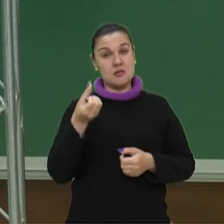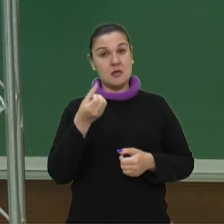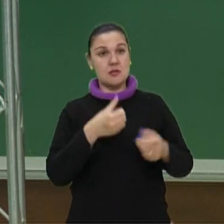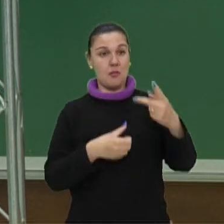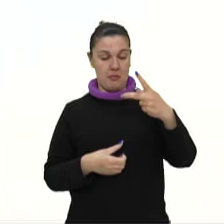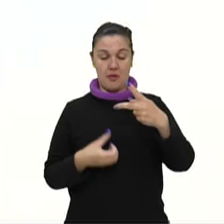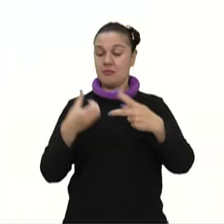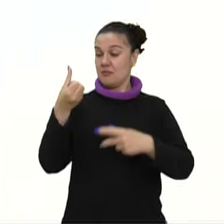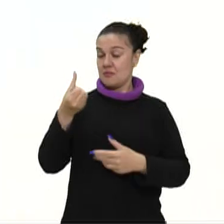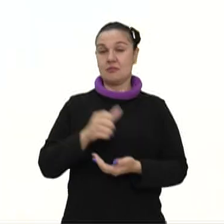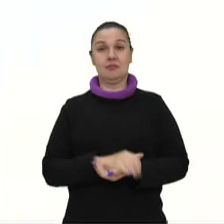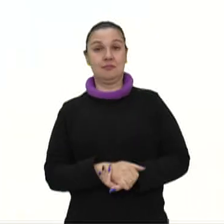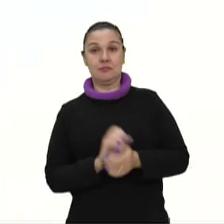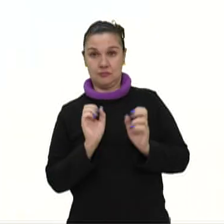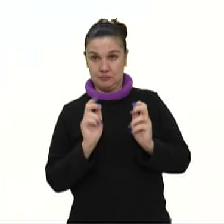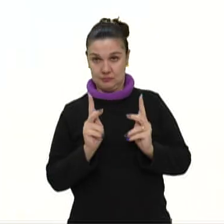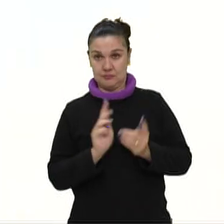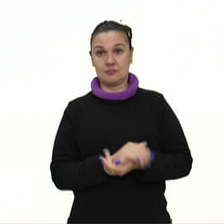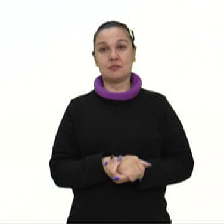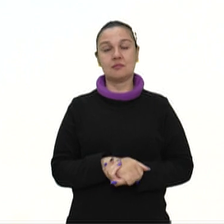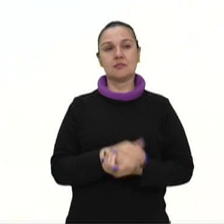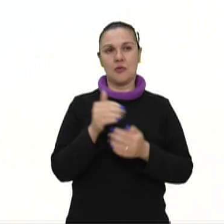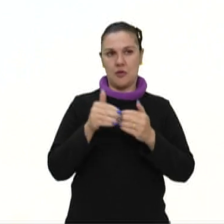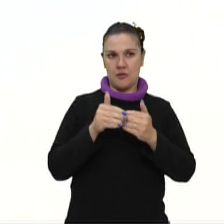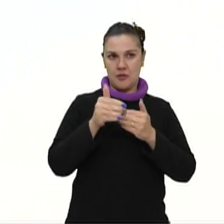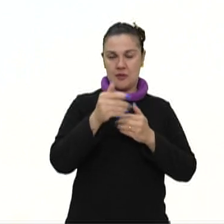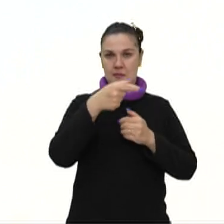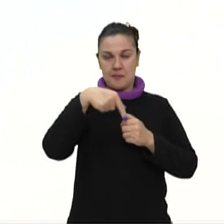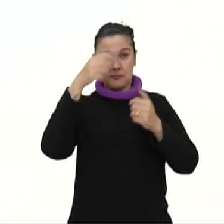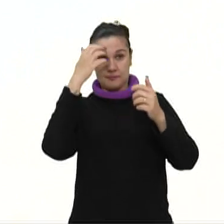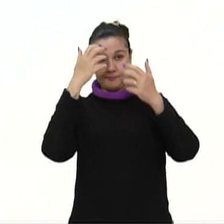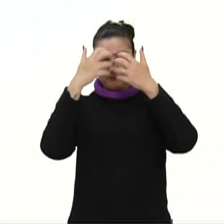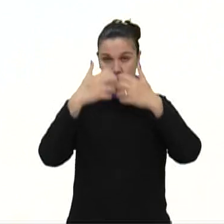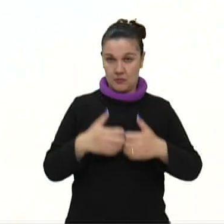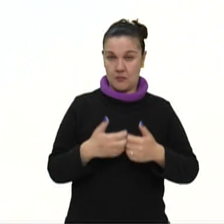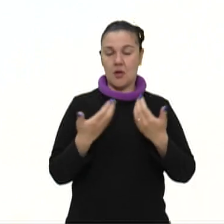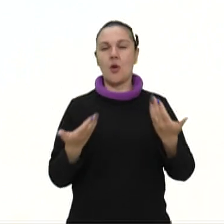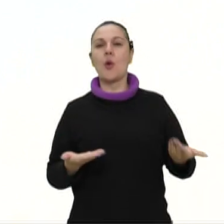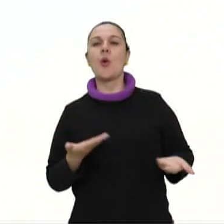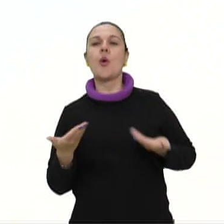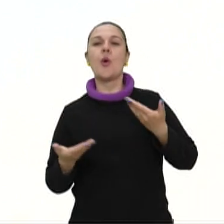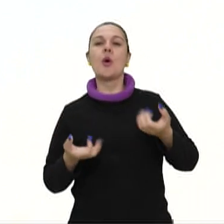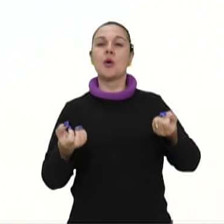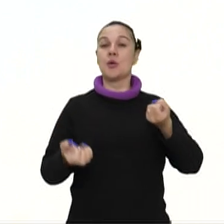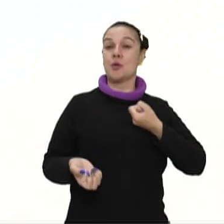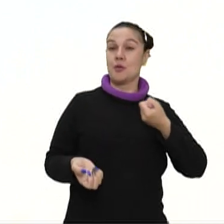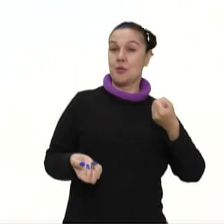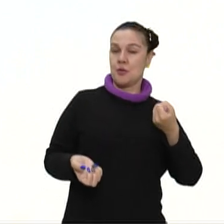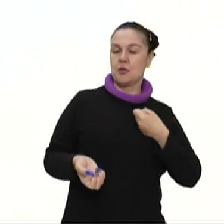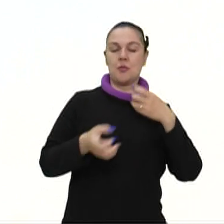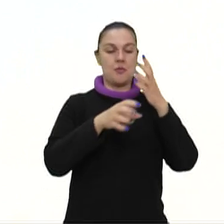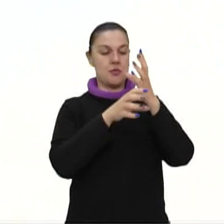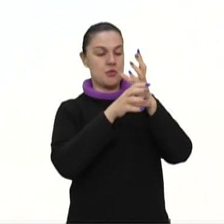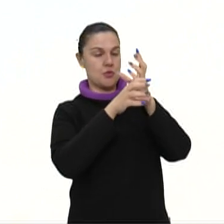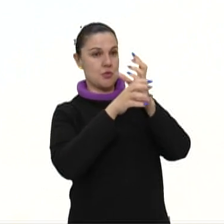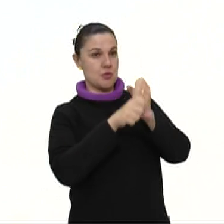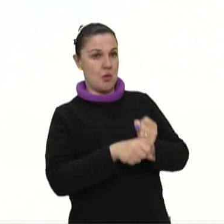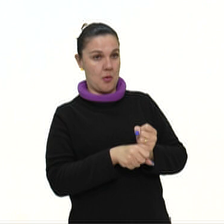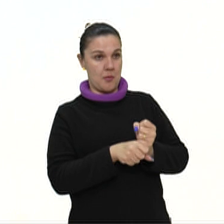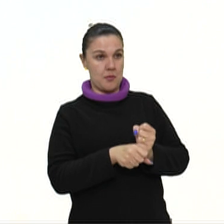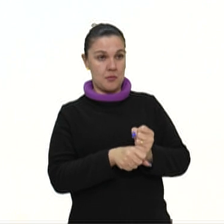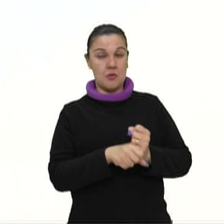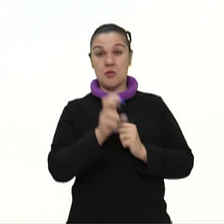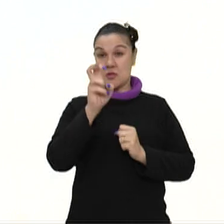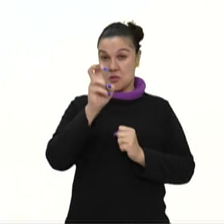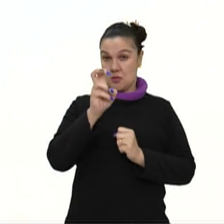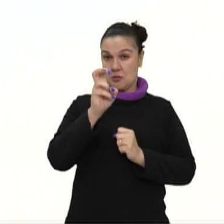então p vale 6, ok? E aí eu vou pedir para que você pense um pouquinho aí. Quais são os números que somados resultam